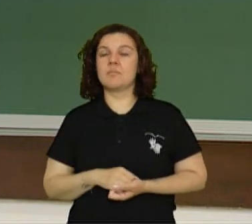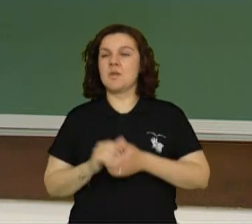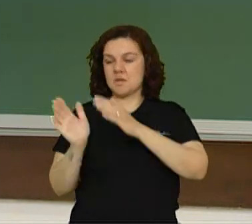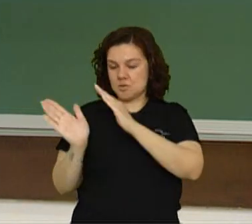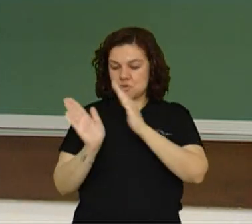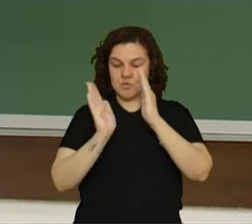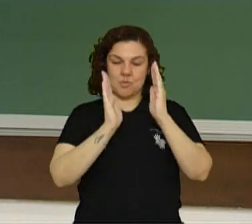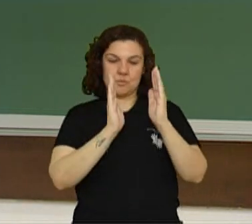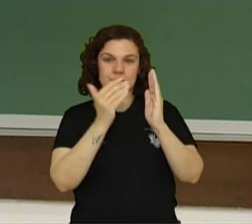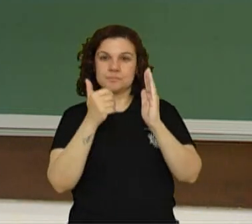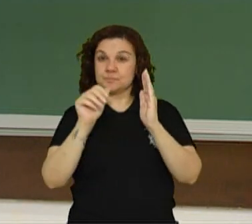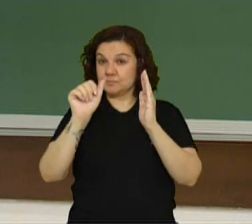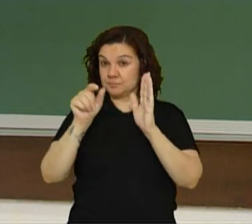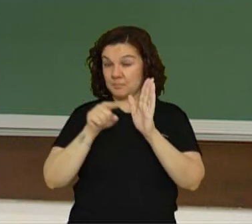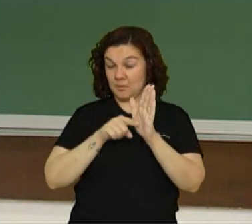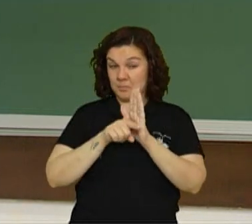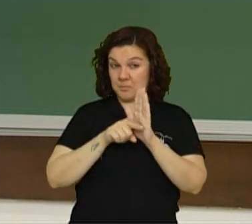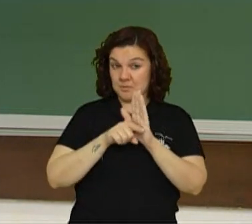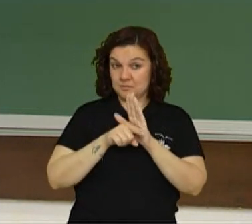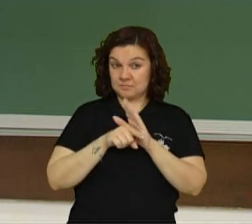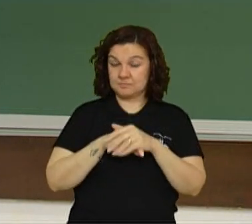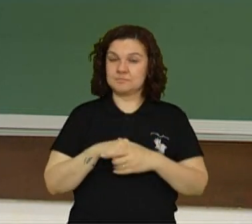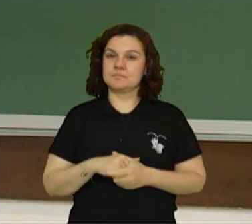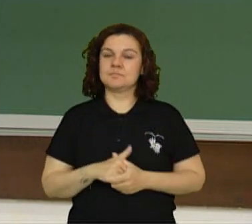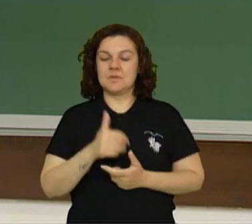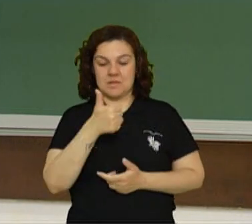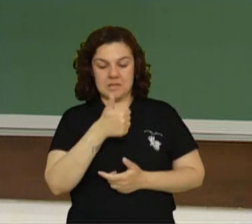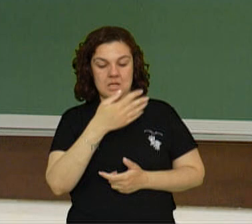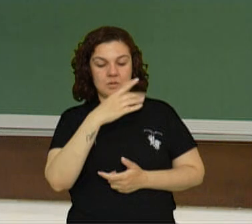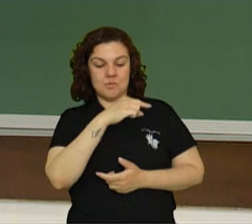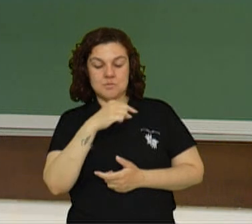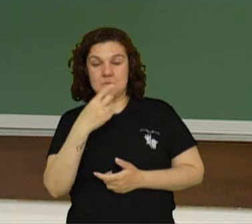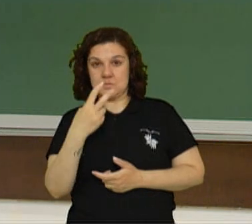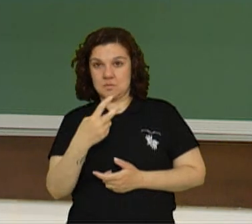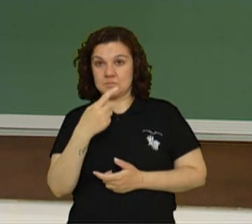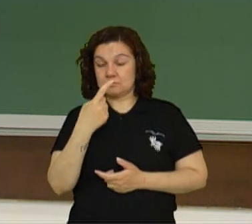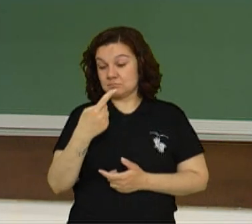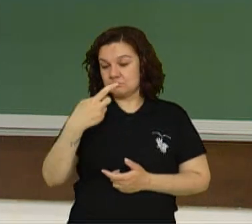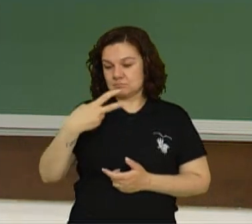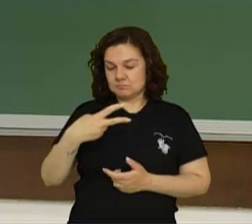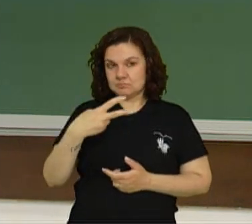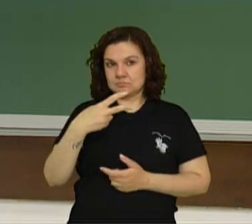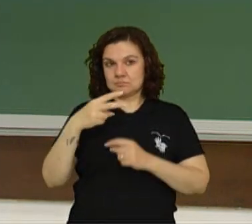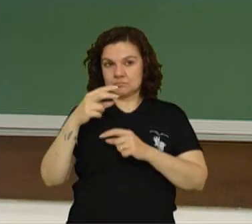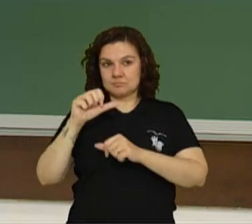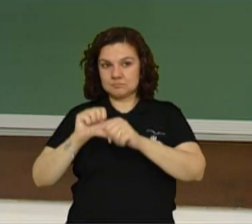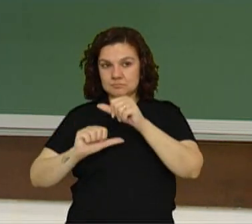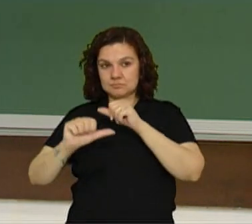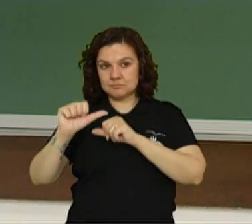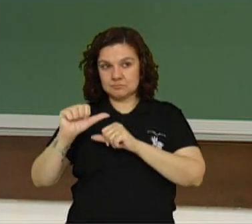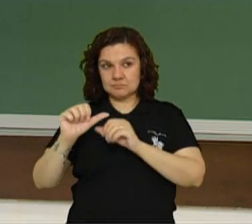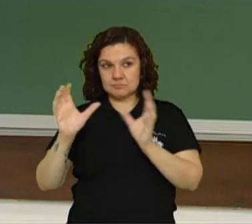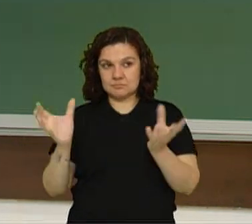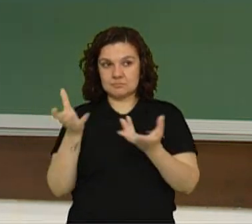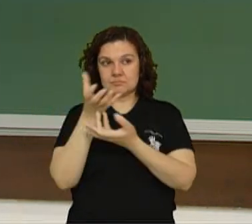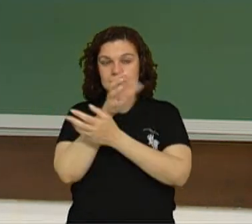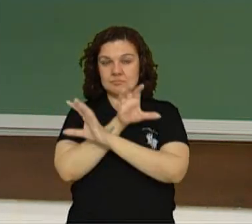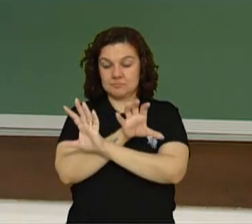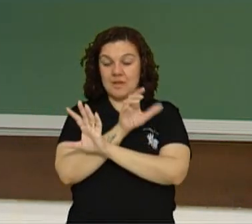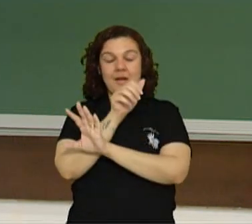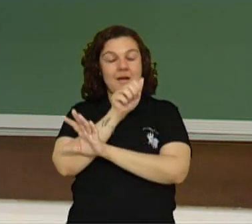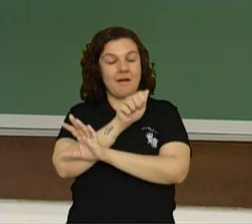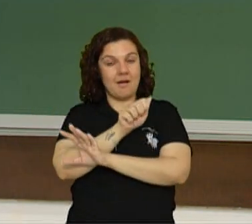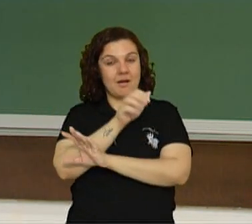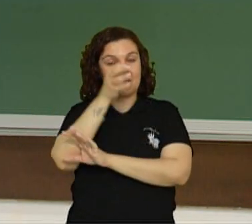Isolamos aquilo que estamos procurando, 14 menos 2, 12. E arrumando do jeito que a matemática gosta, com